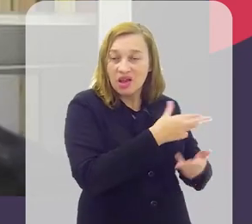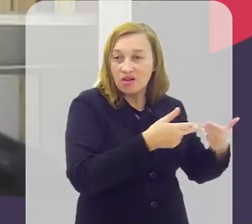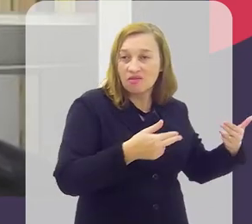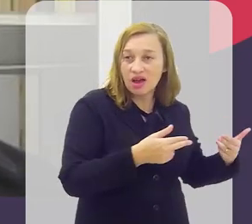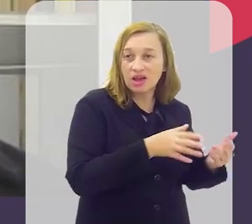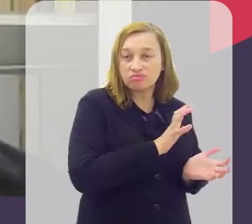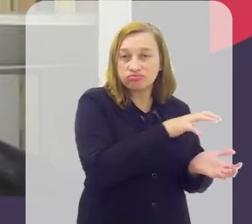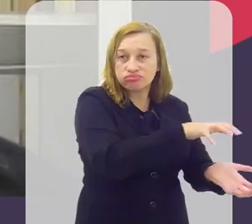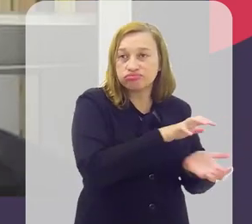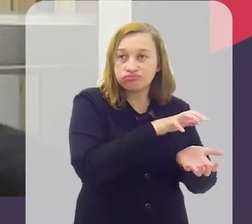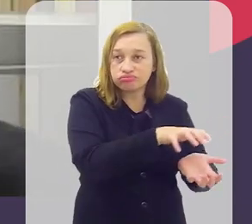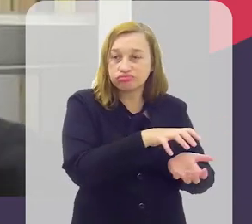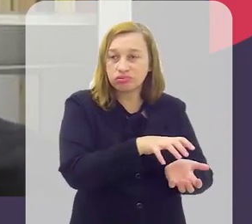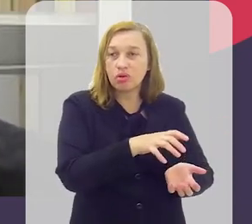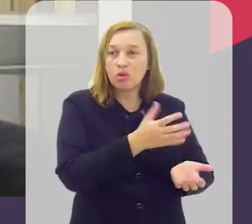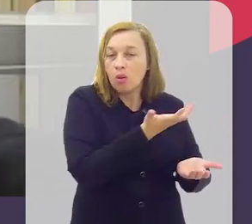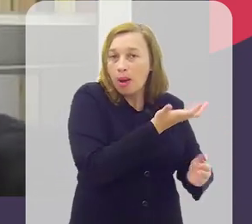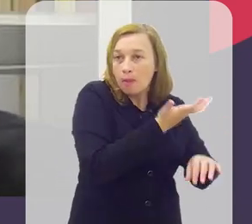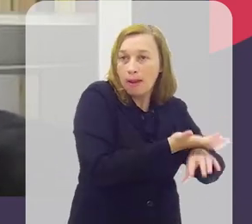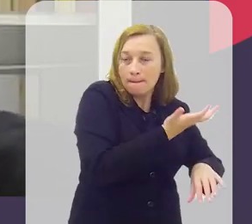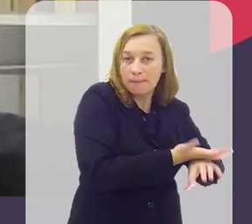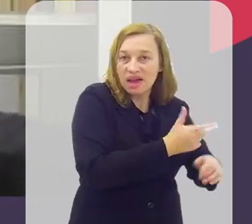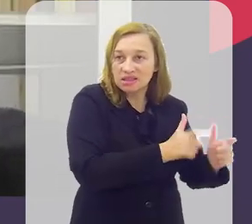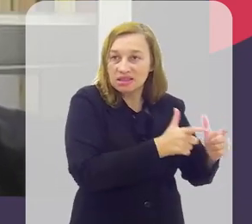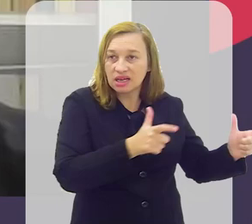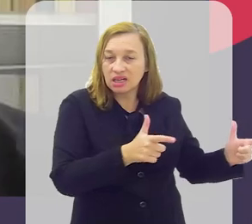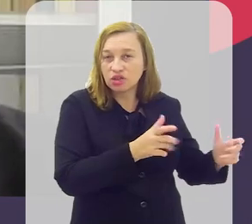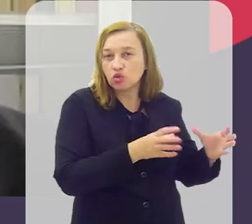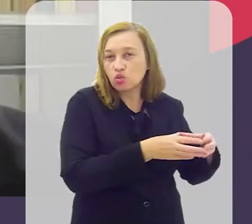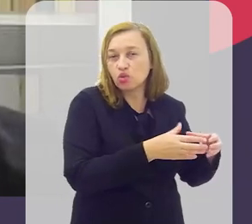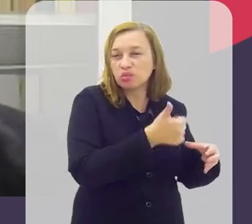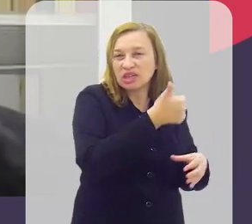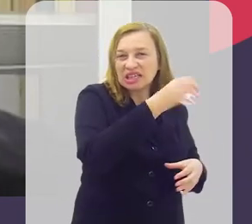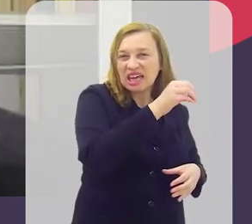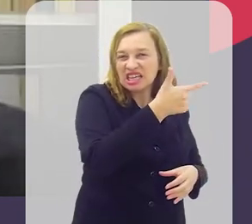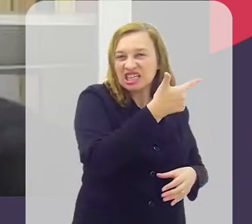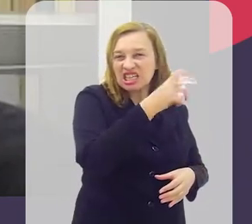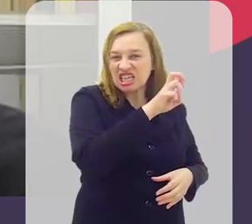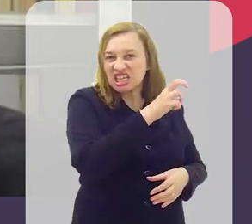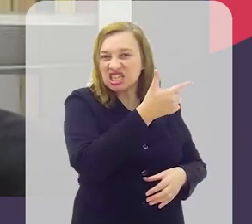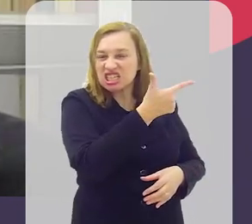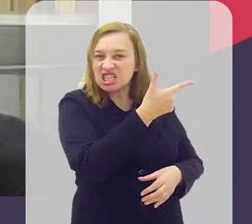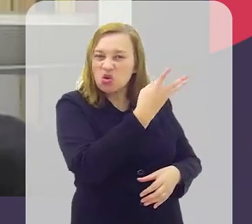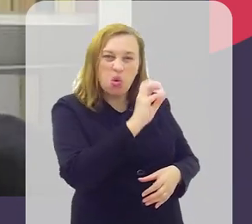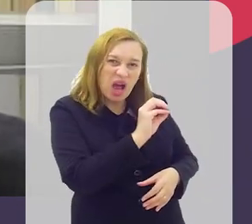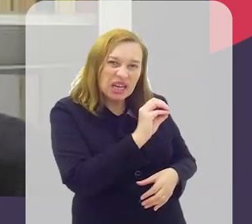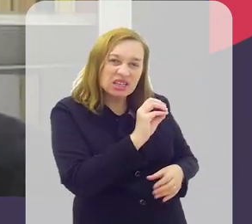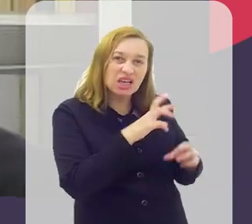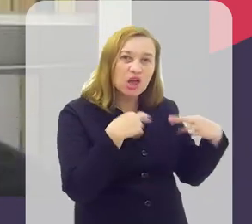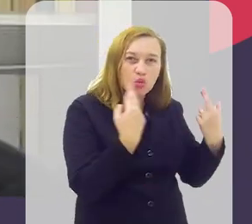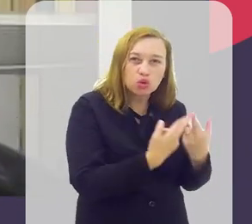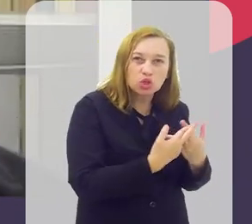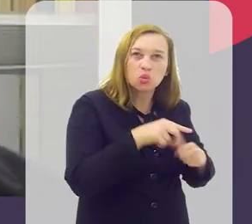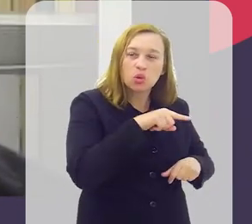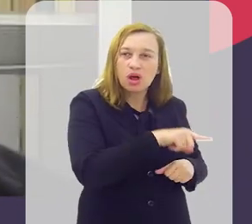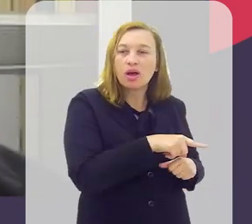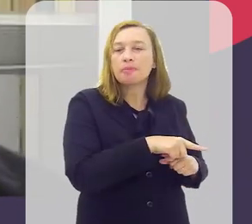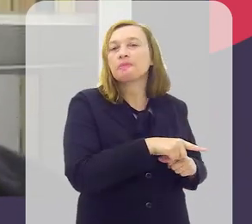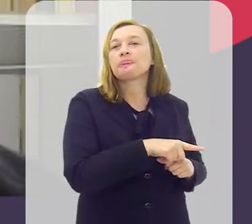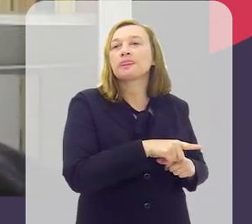ali, enfim, numa praça grande tinha um grupinho de 10, 15, 20, às vezes 40 entregadores